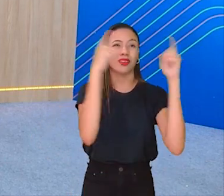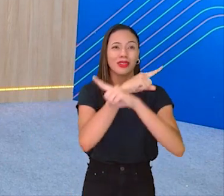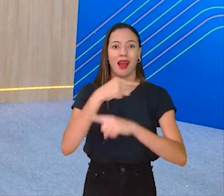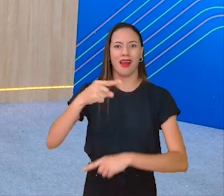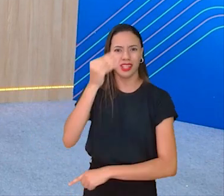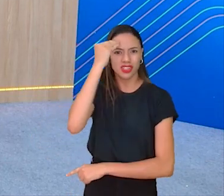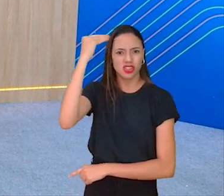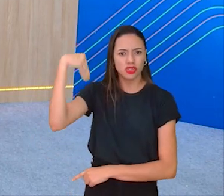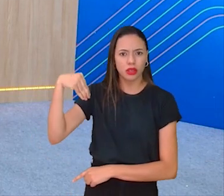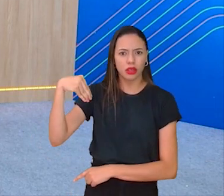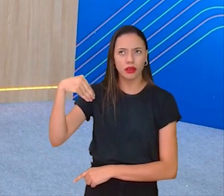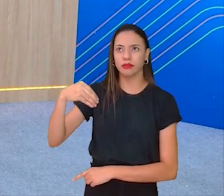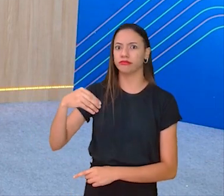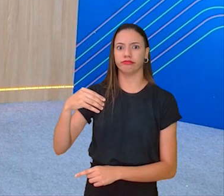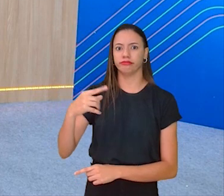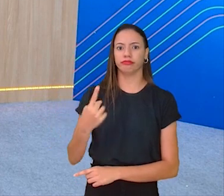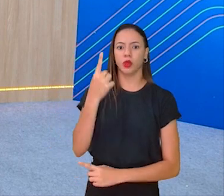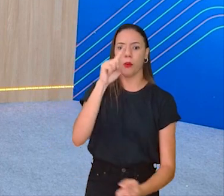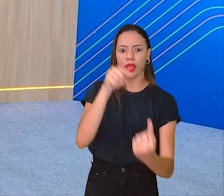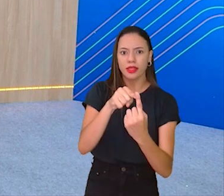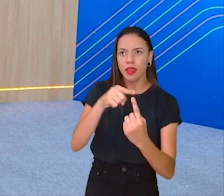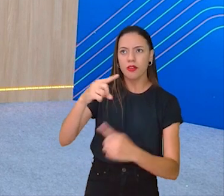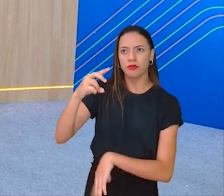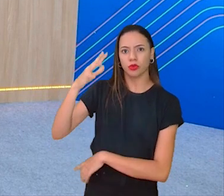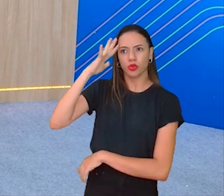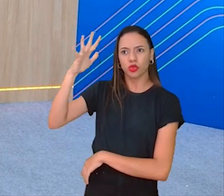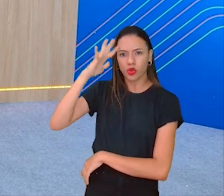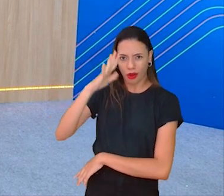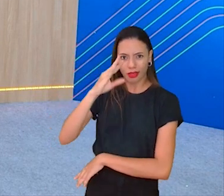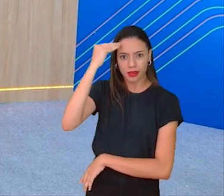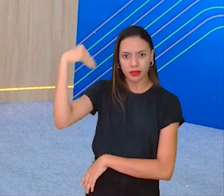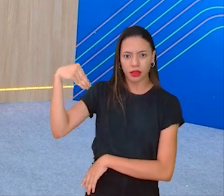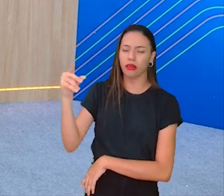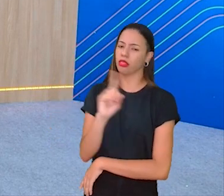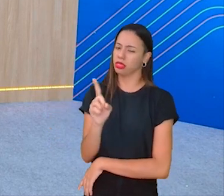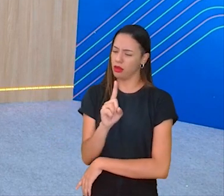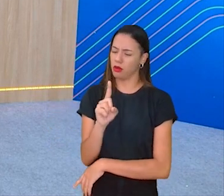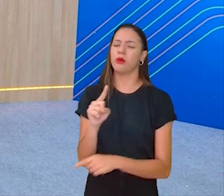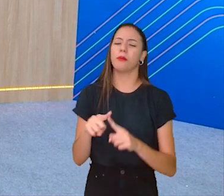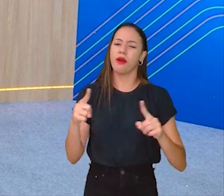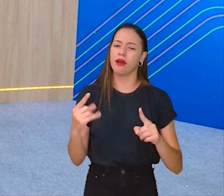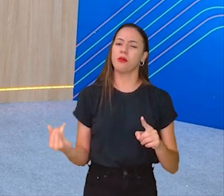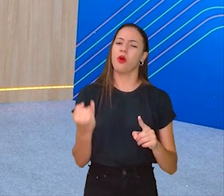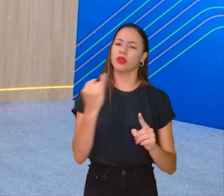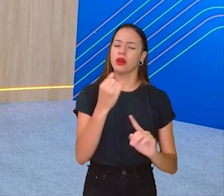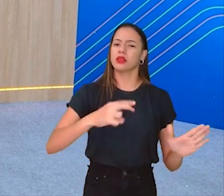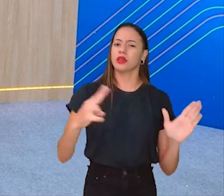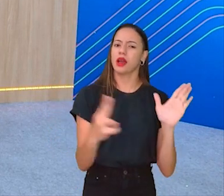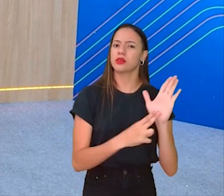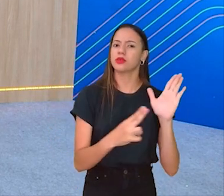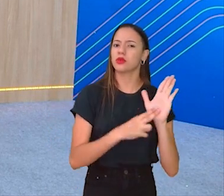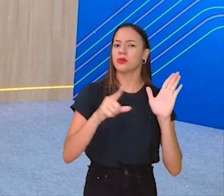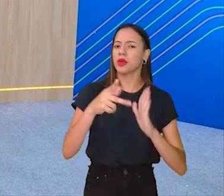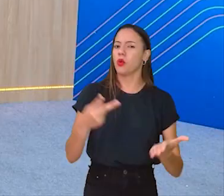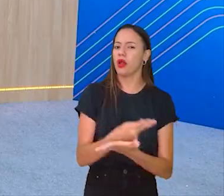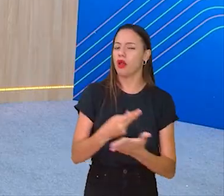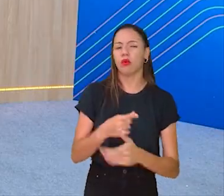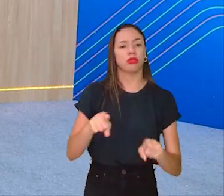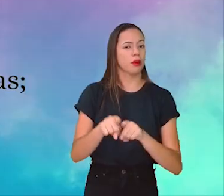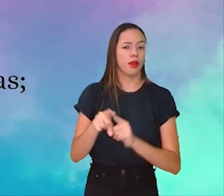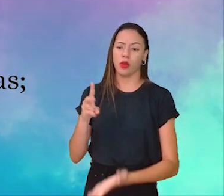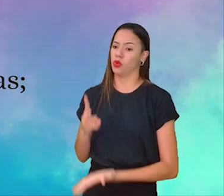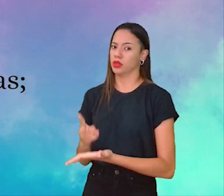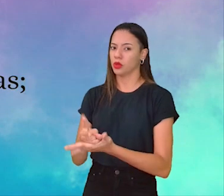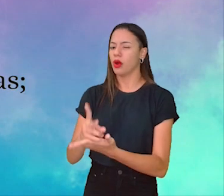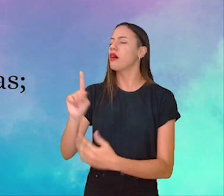de um sonho ou de uma meta. Você vai errar, mas assumir seus erros é bem importante e ir em frente. Exatamente. E